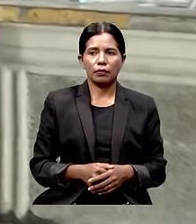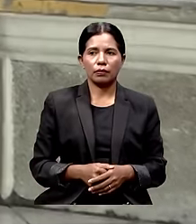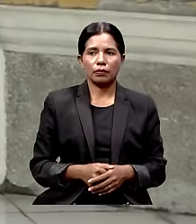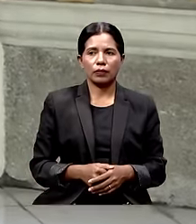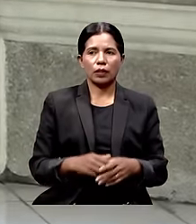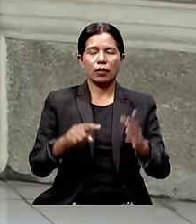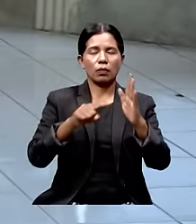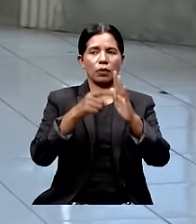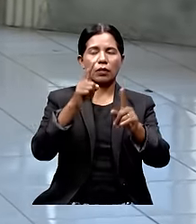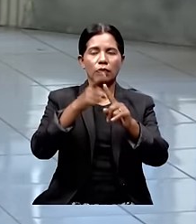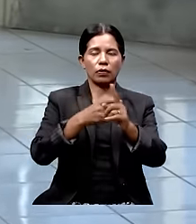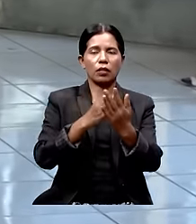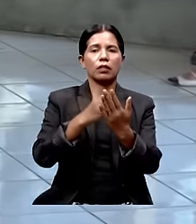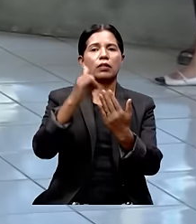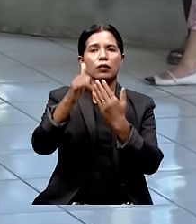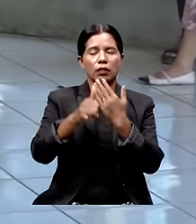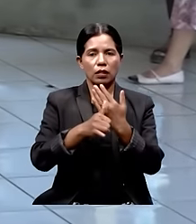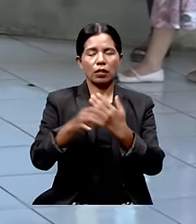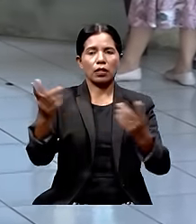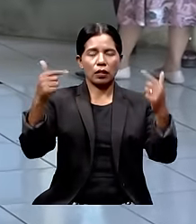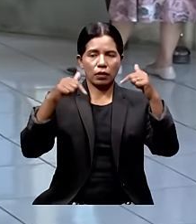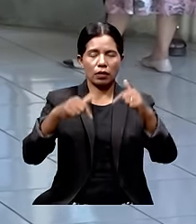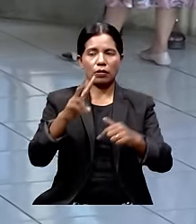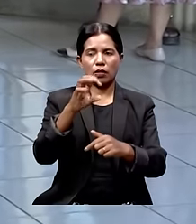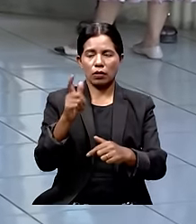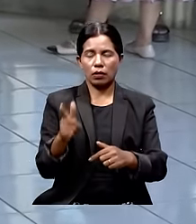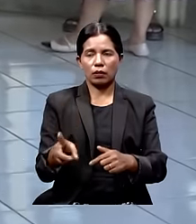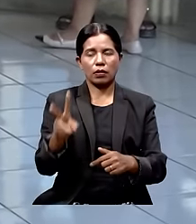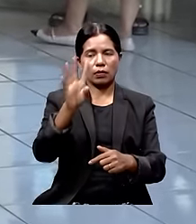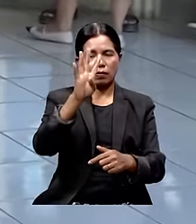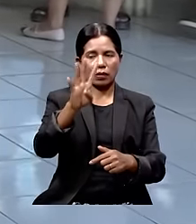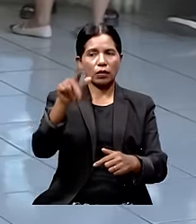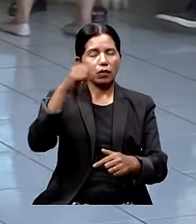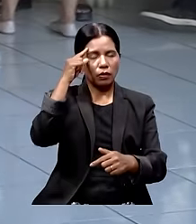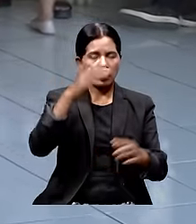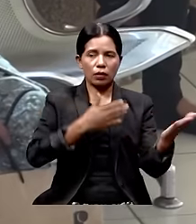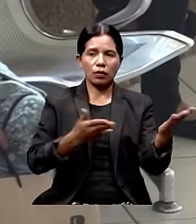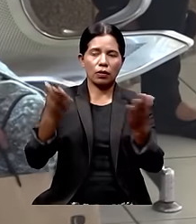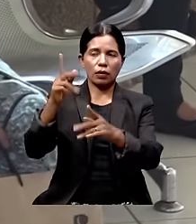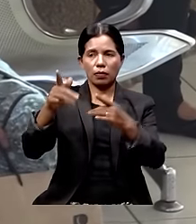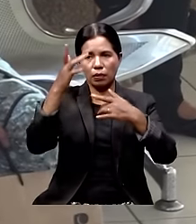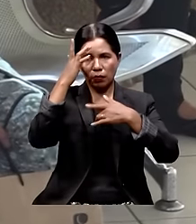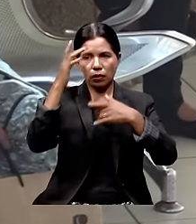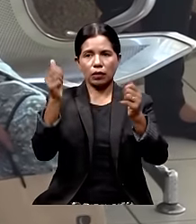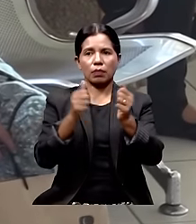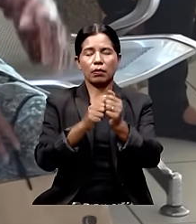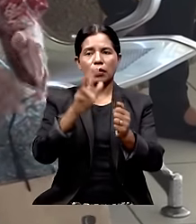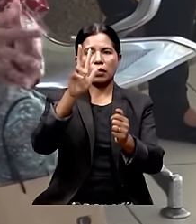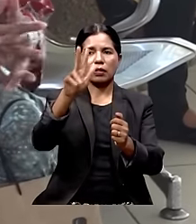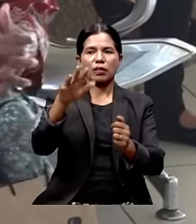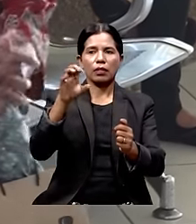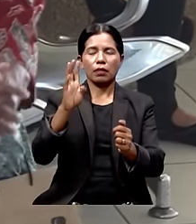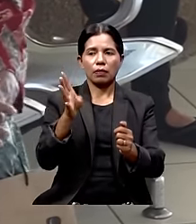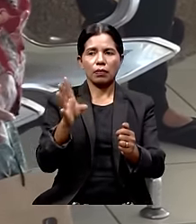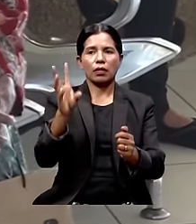Hahu husi fulan janeiro to fulan outubro tina rihun rua rua nulo resinhat, governo haruka paciente hamutu katustolu hat nulo